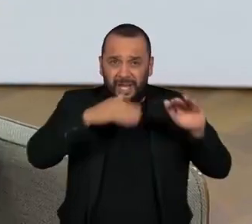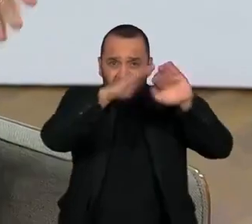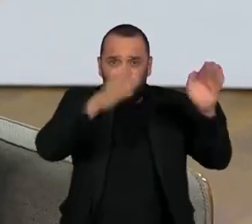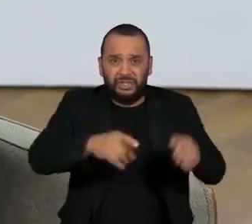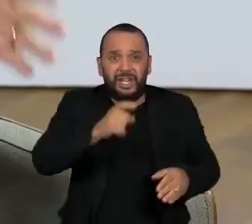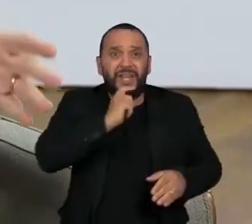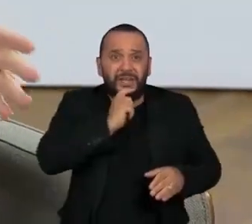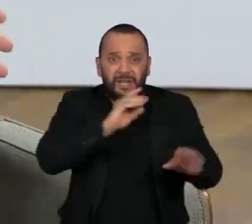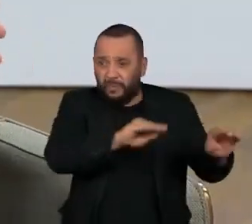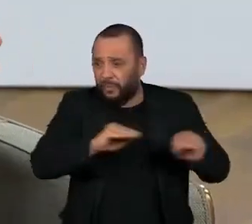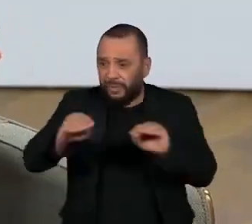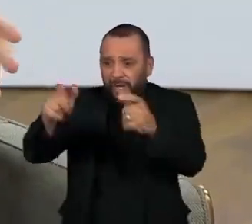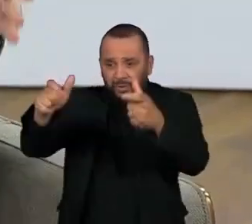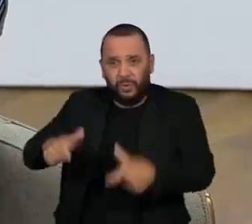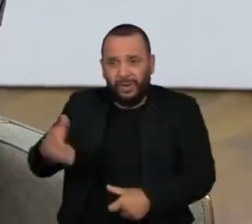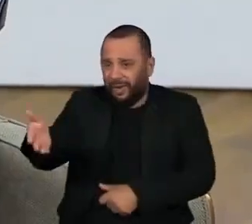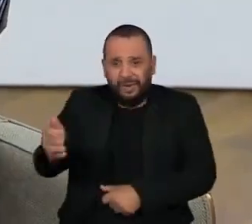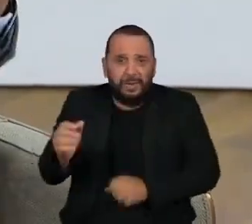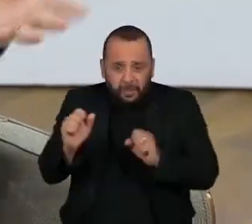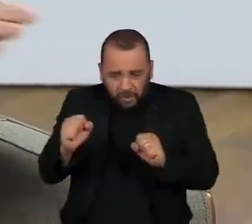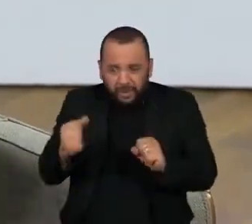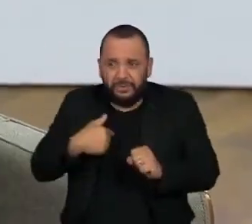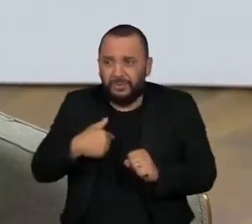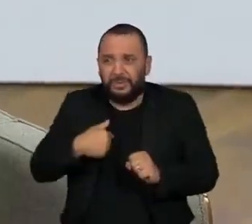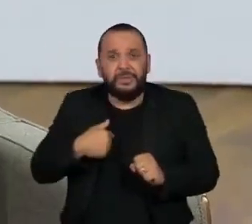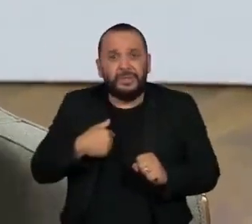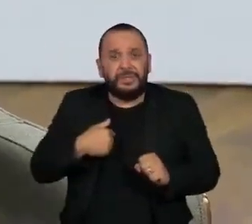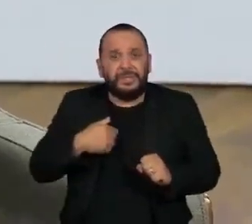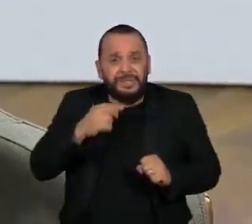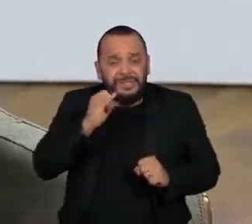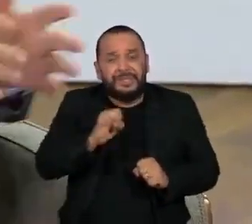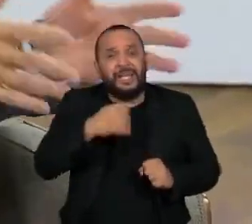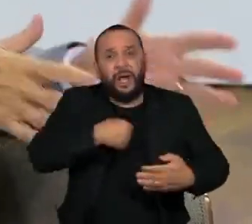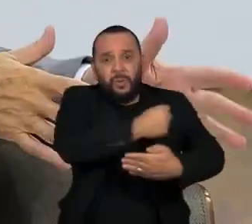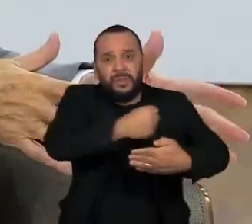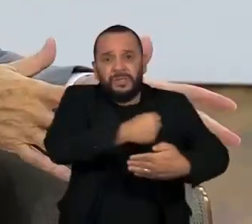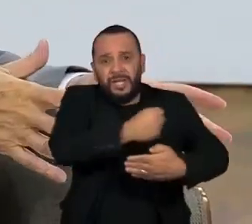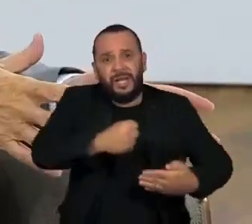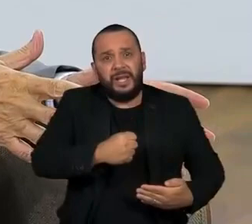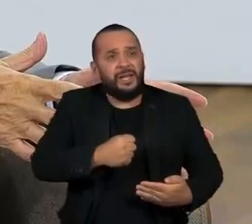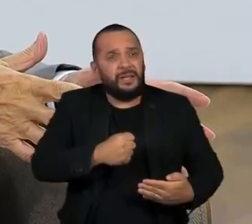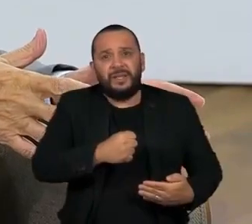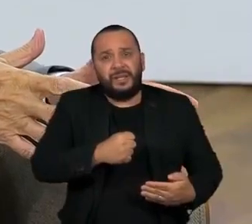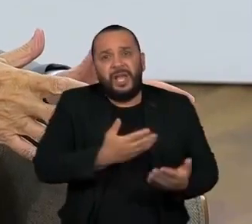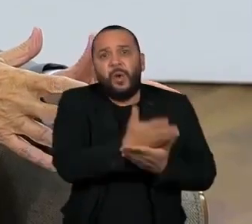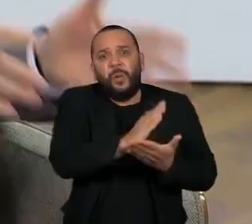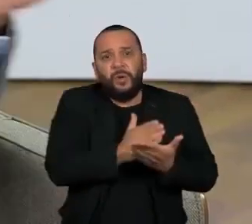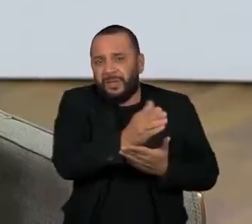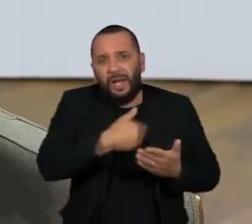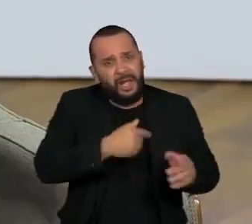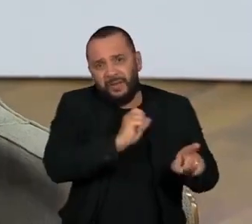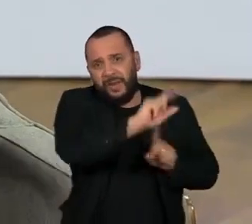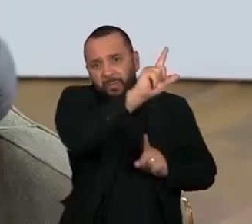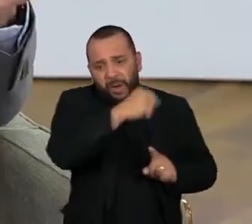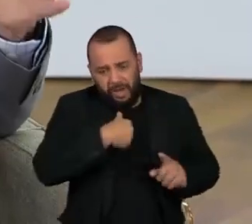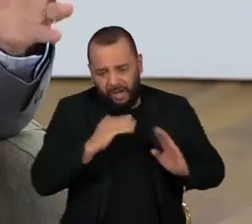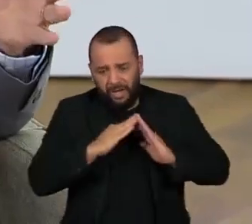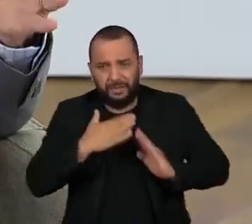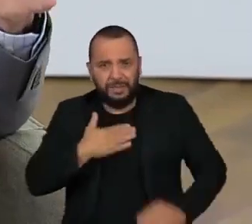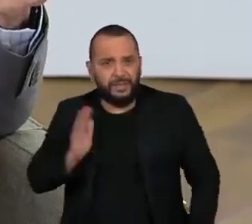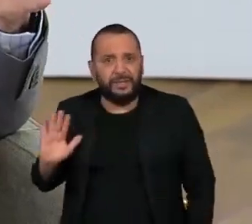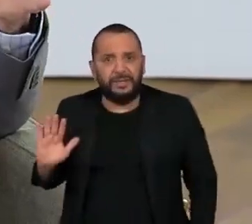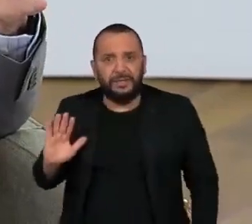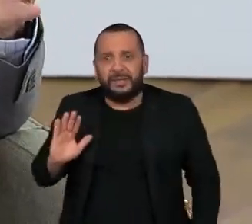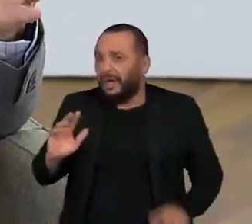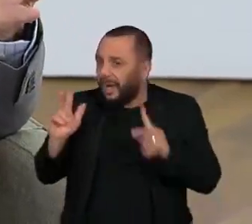ela sabe jantar vou botar se acusando ela que vai embora a casa é minha a televisão O